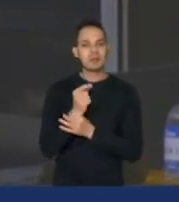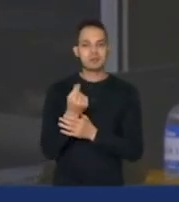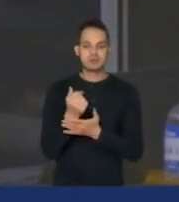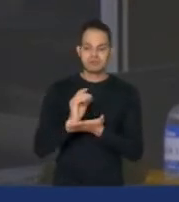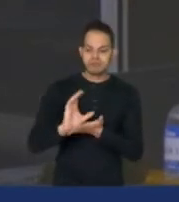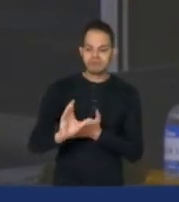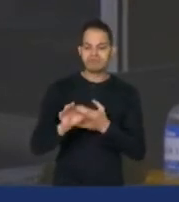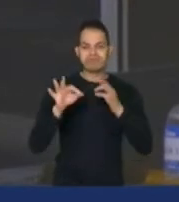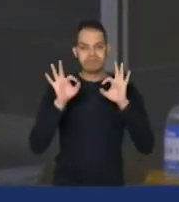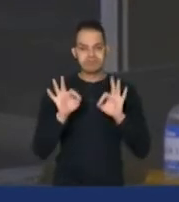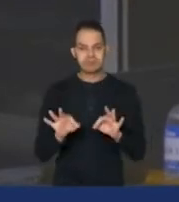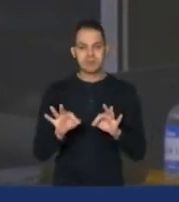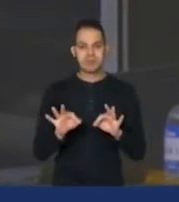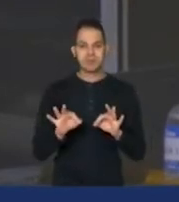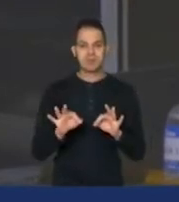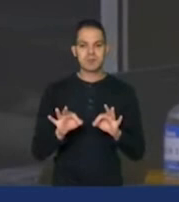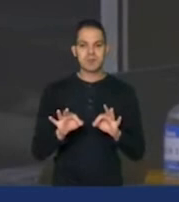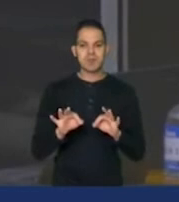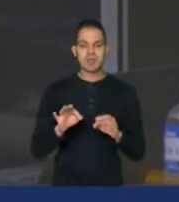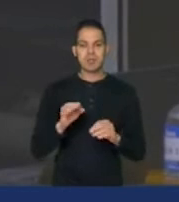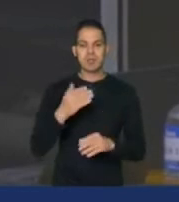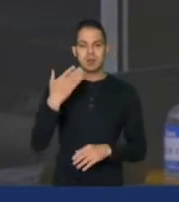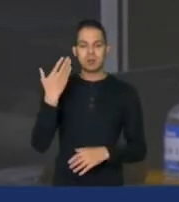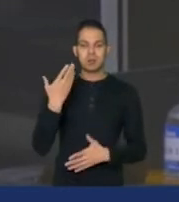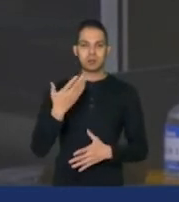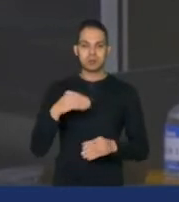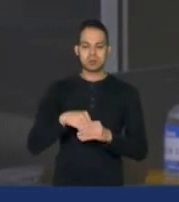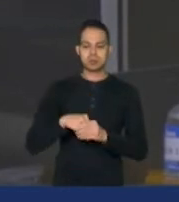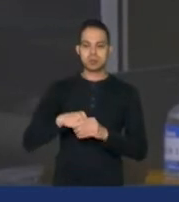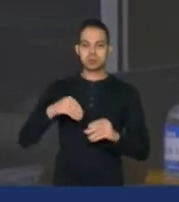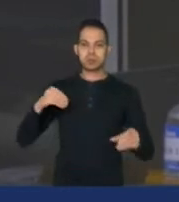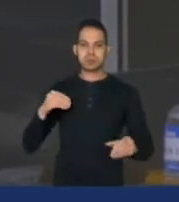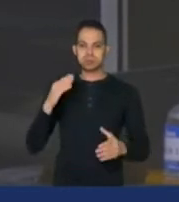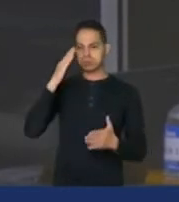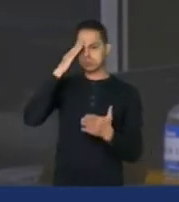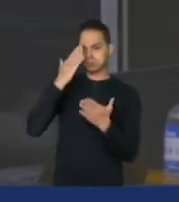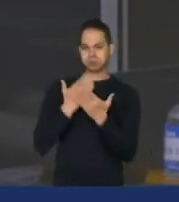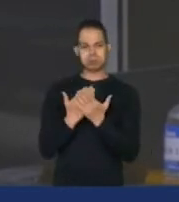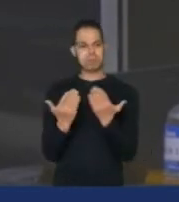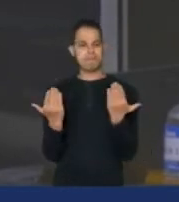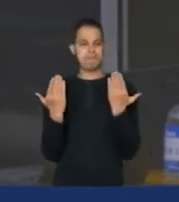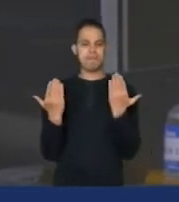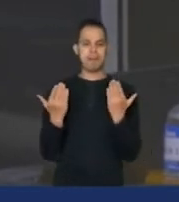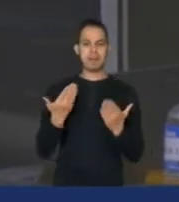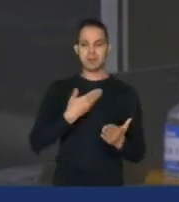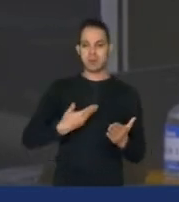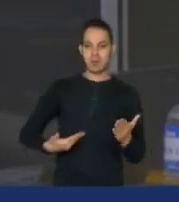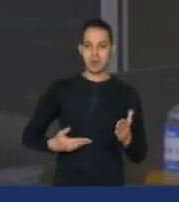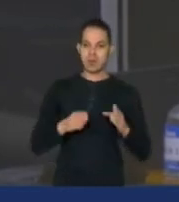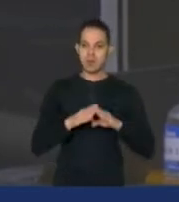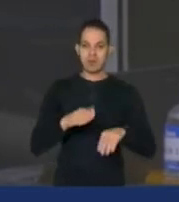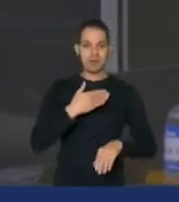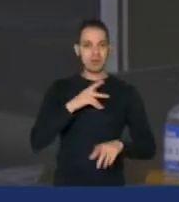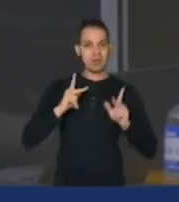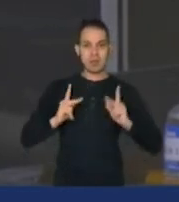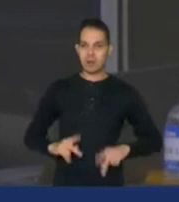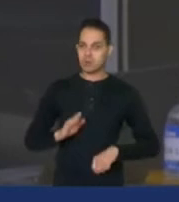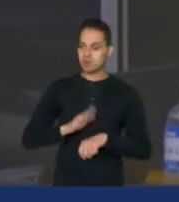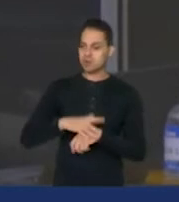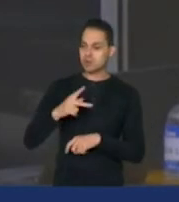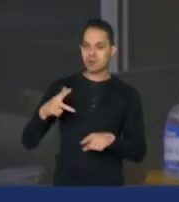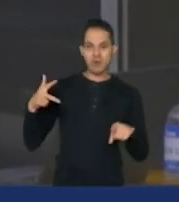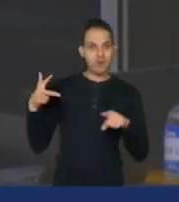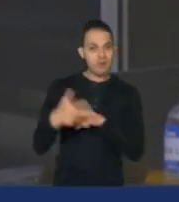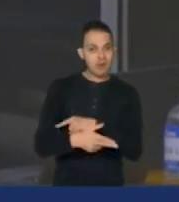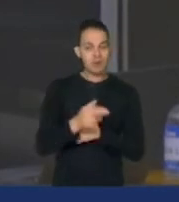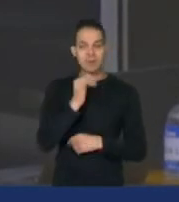feito. Nosso ceticismo em relação à promessa do governo fazer a recomposição vem da própria postura do governo de cortar, como por